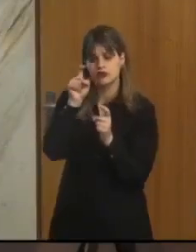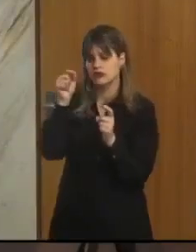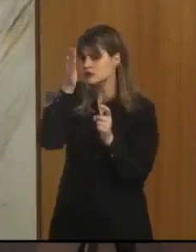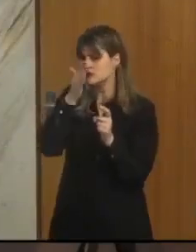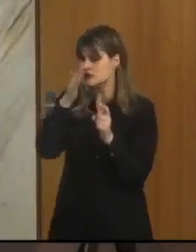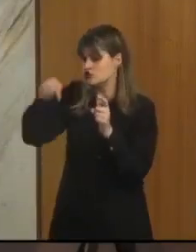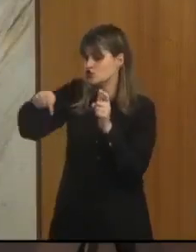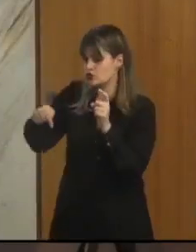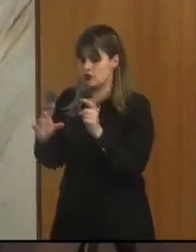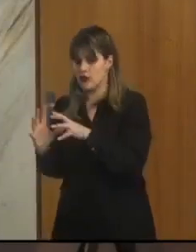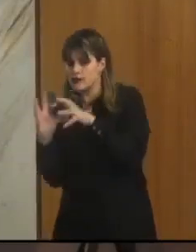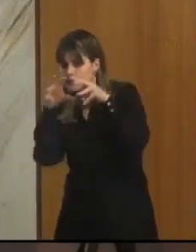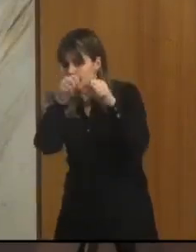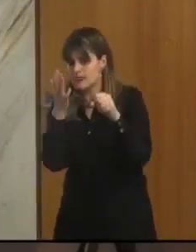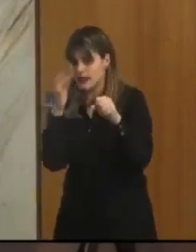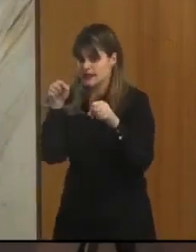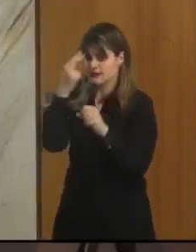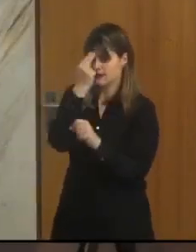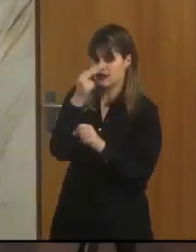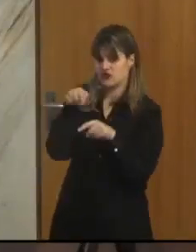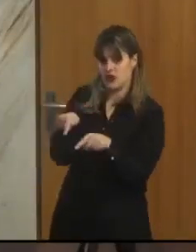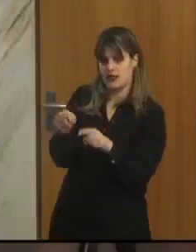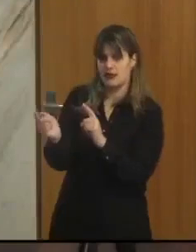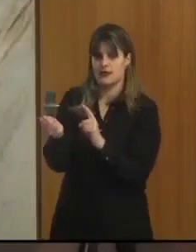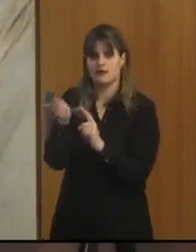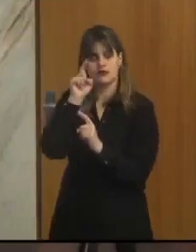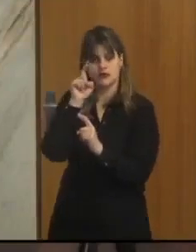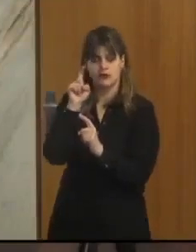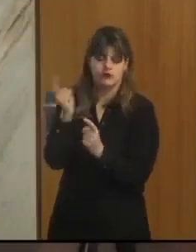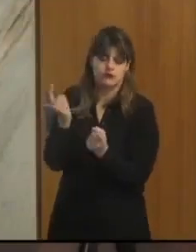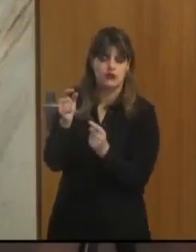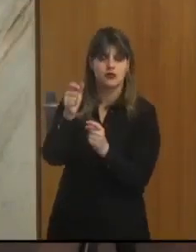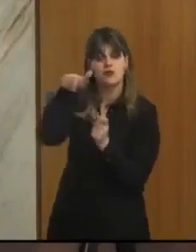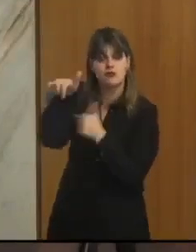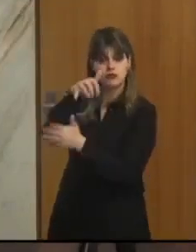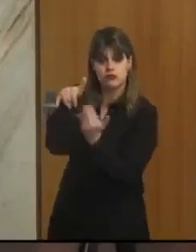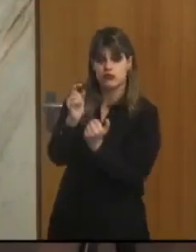sul, dos povos do Norte de África.